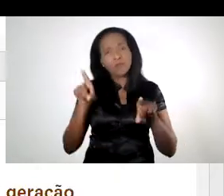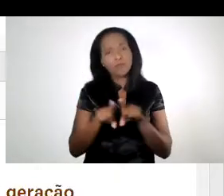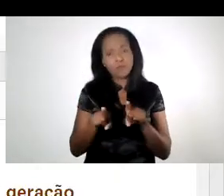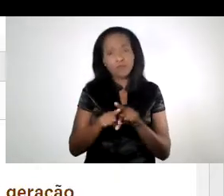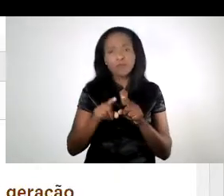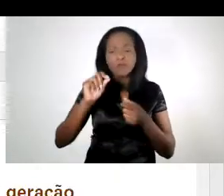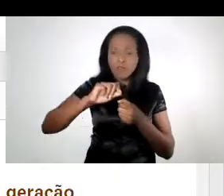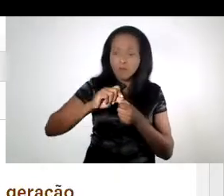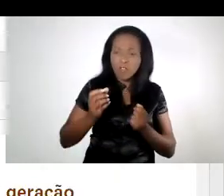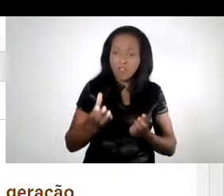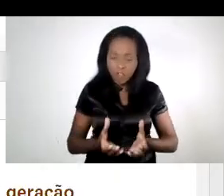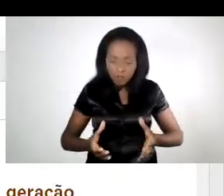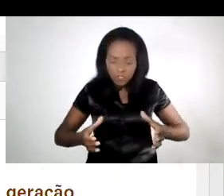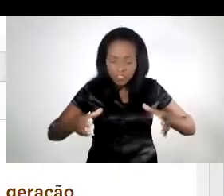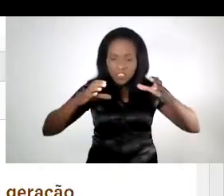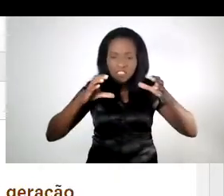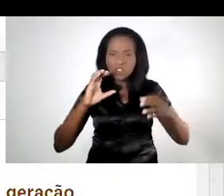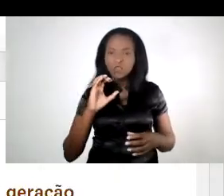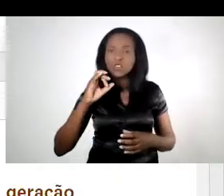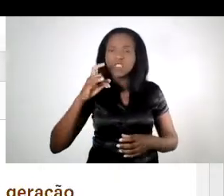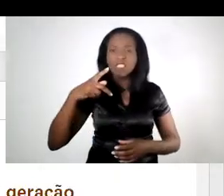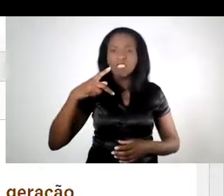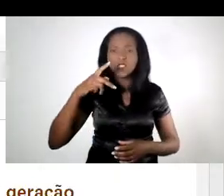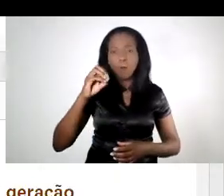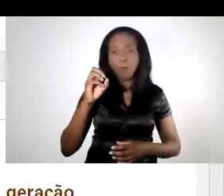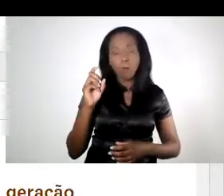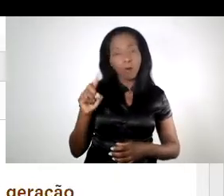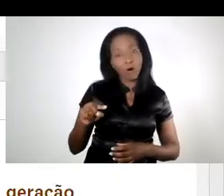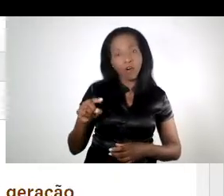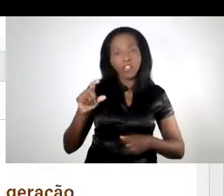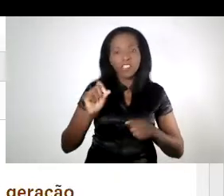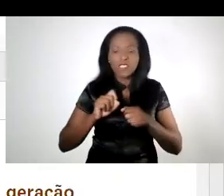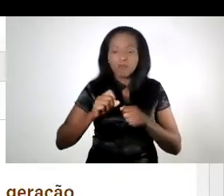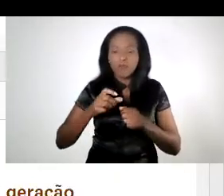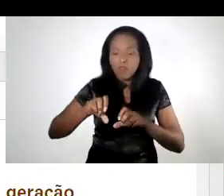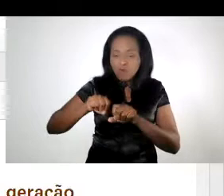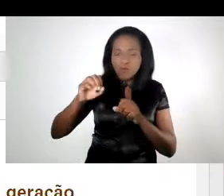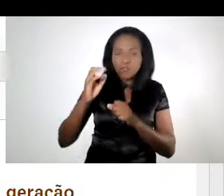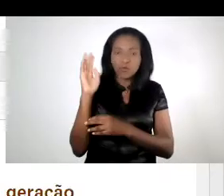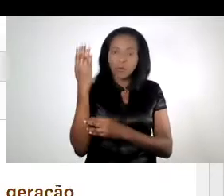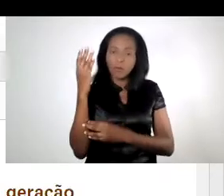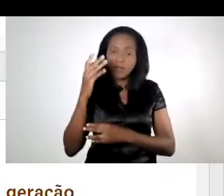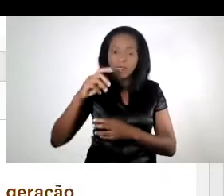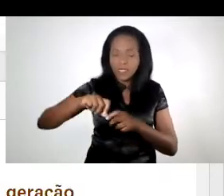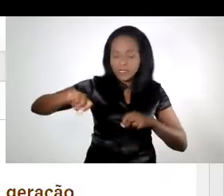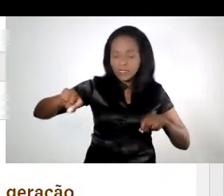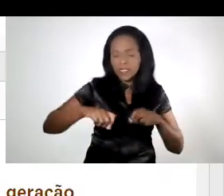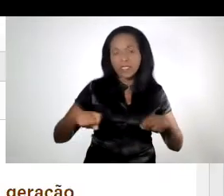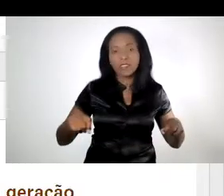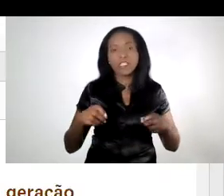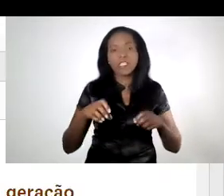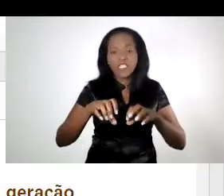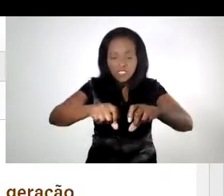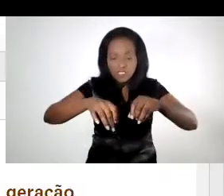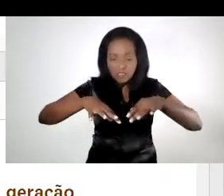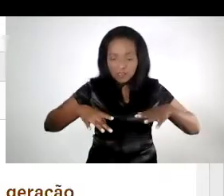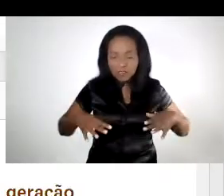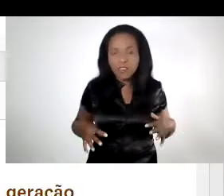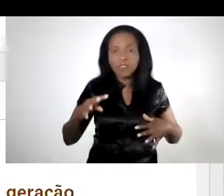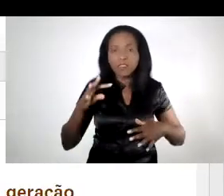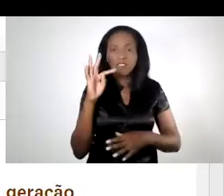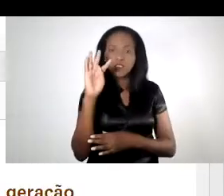de cipó e taquara, esteira de taboa e pilão de madeira.